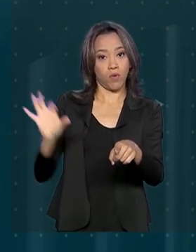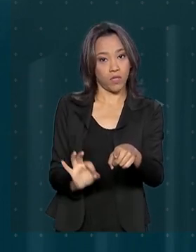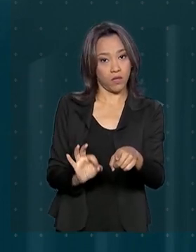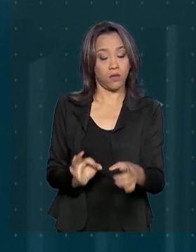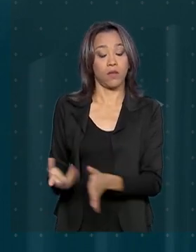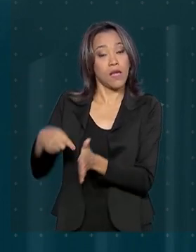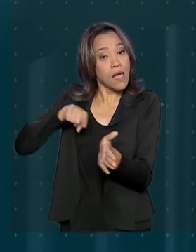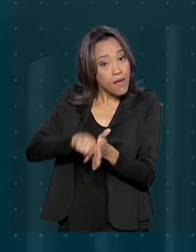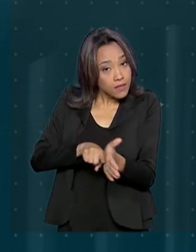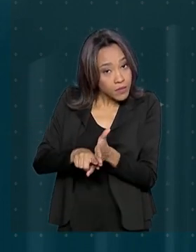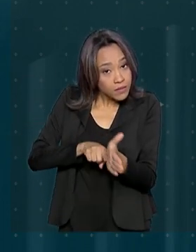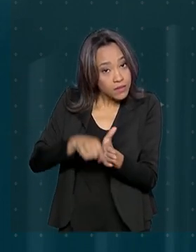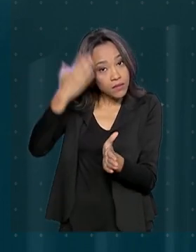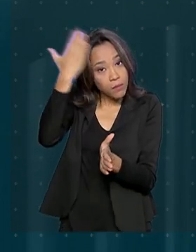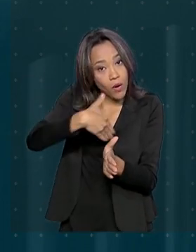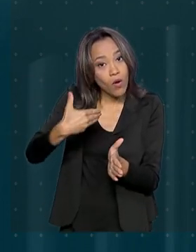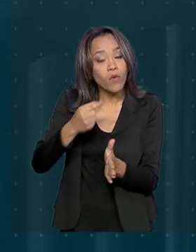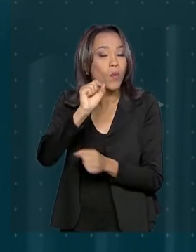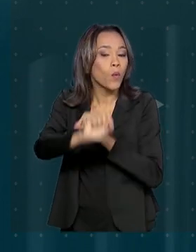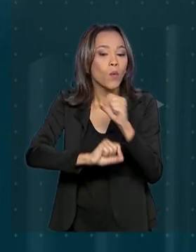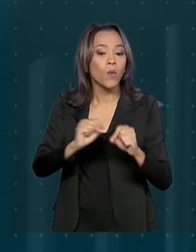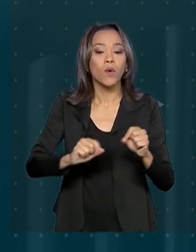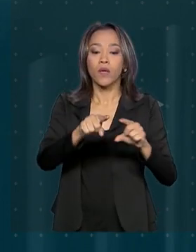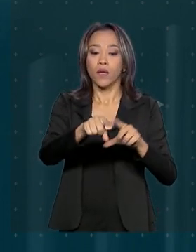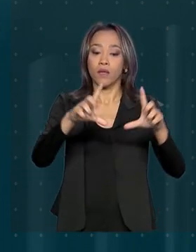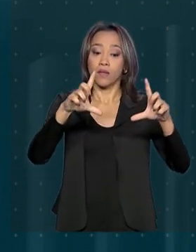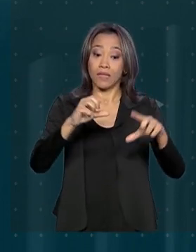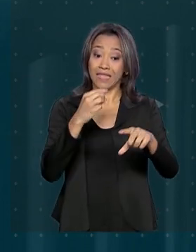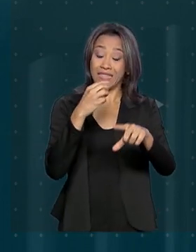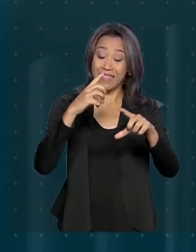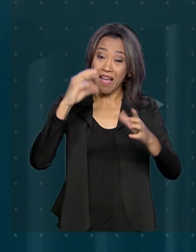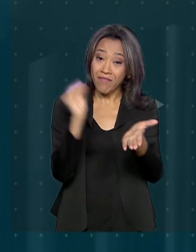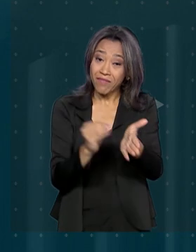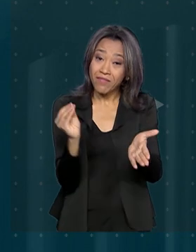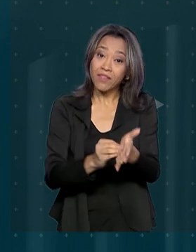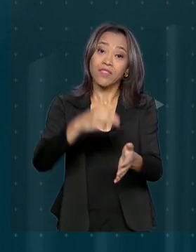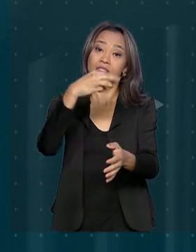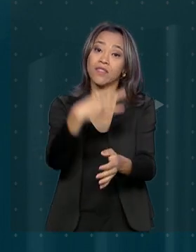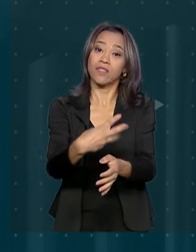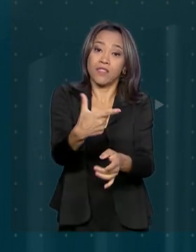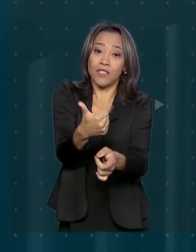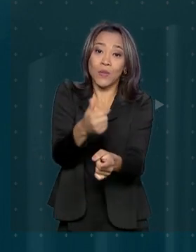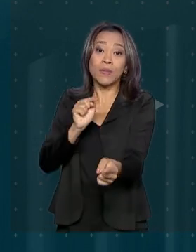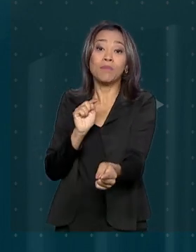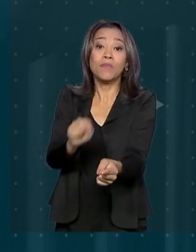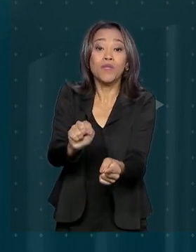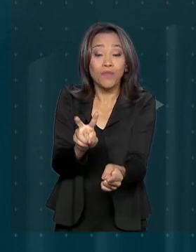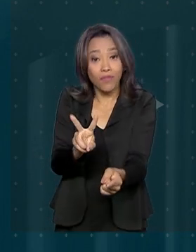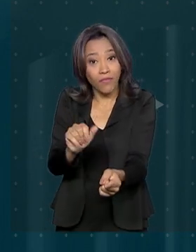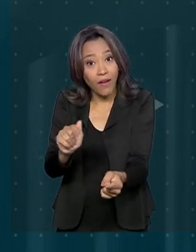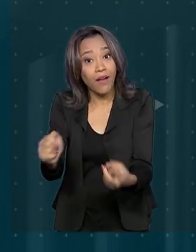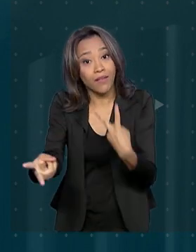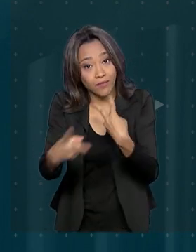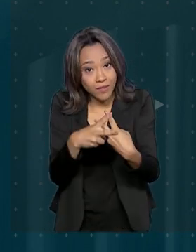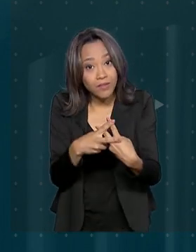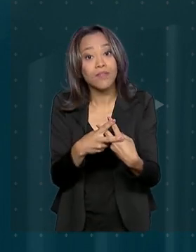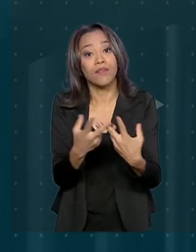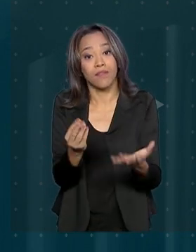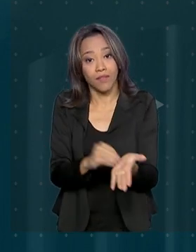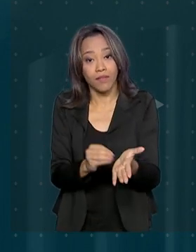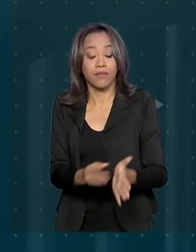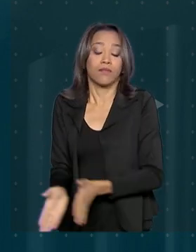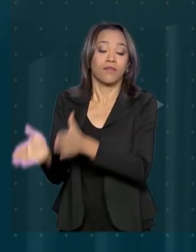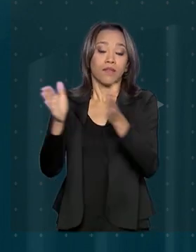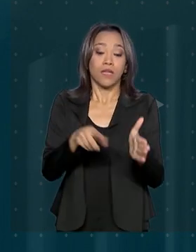levantamento também revela um déficit de 312 mil vagas no sistema prisional. Até 2022, a previsão